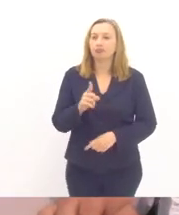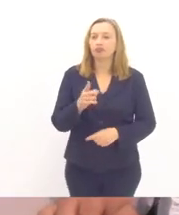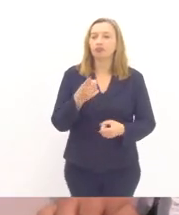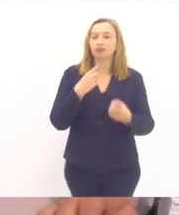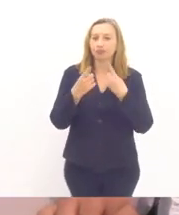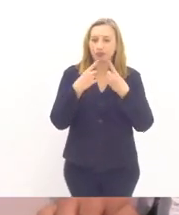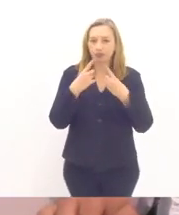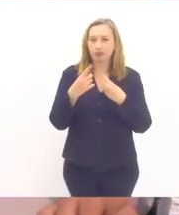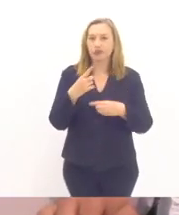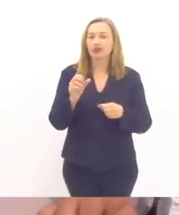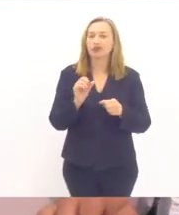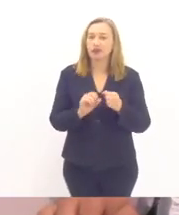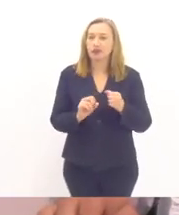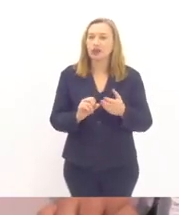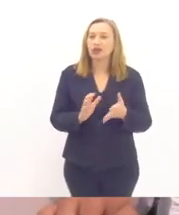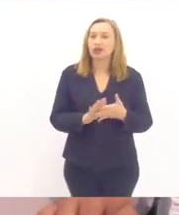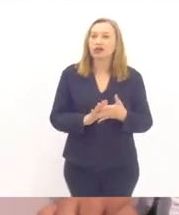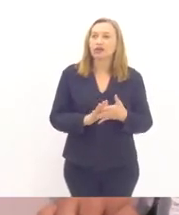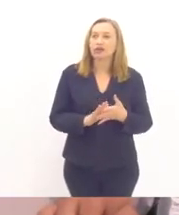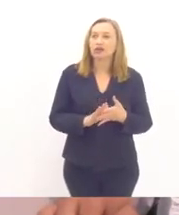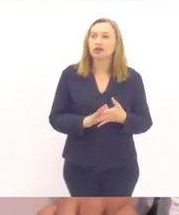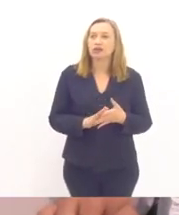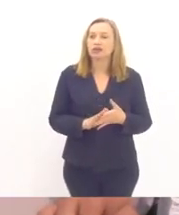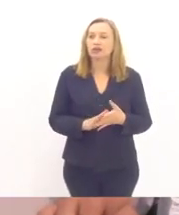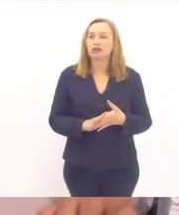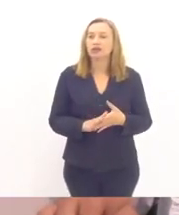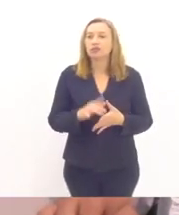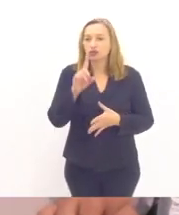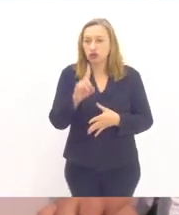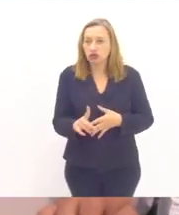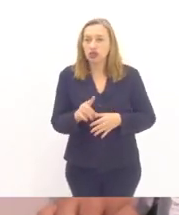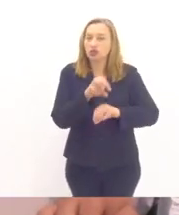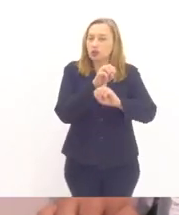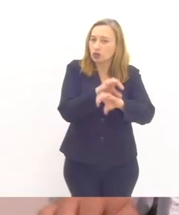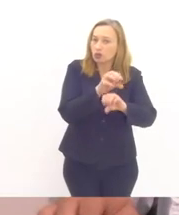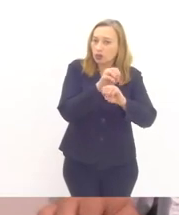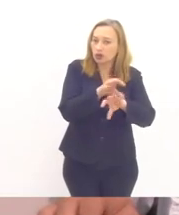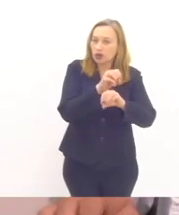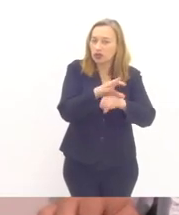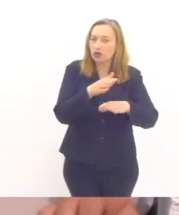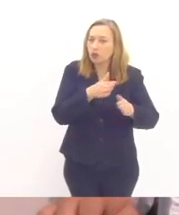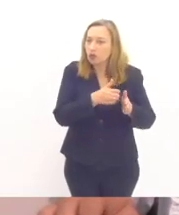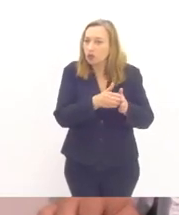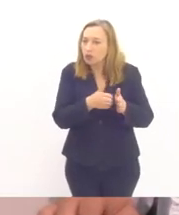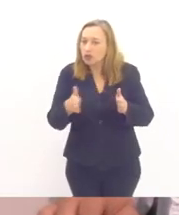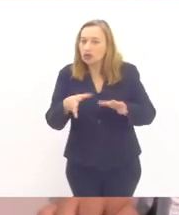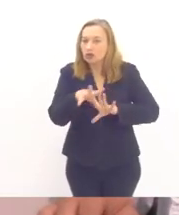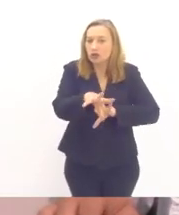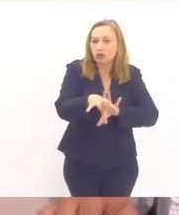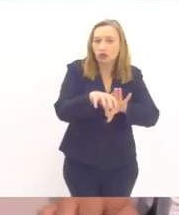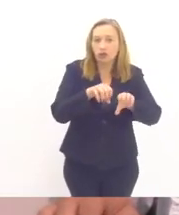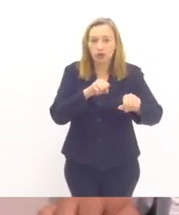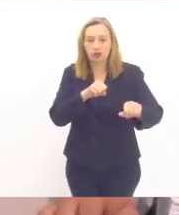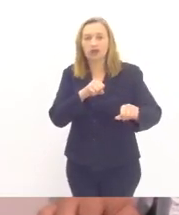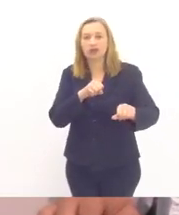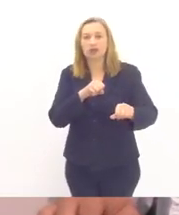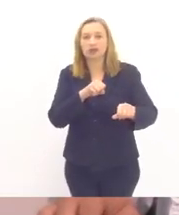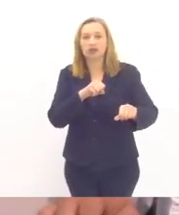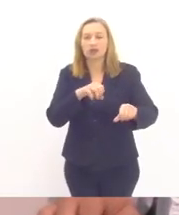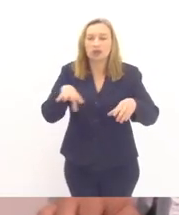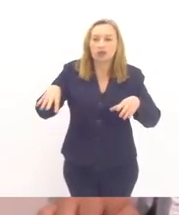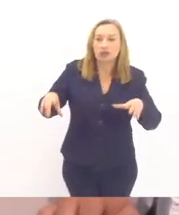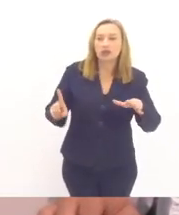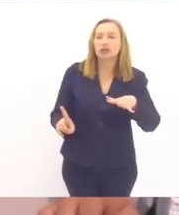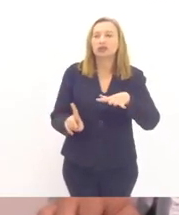gente está fazendo sobre a garantia de uma educação que garanta um processo formativo integral para os